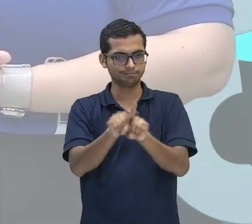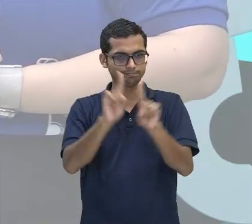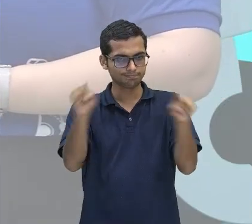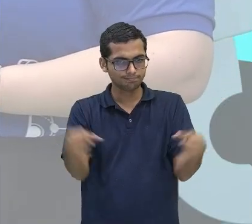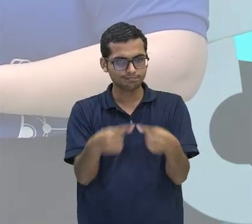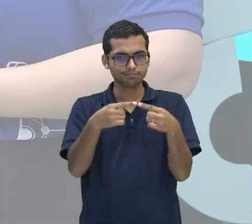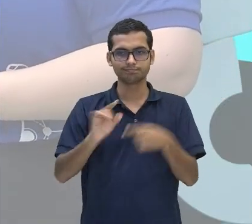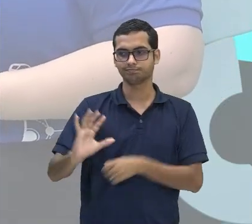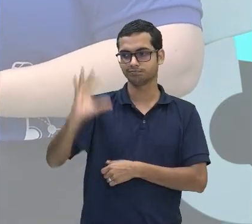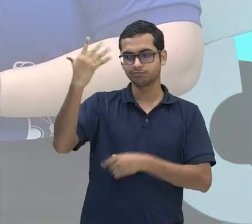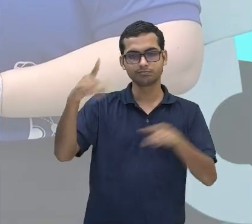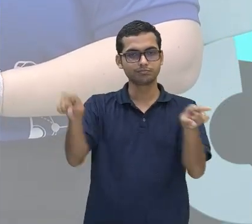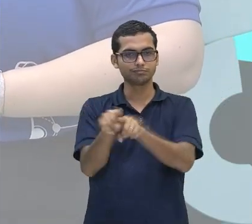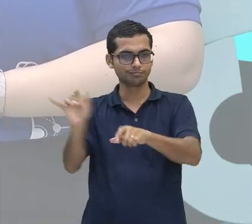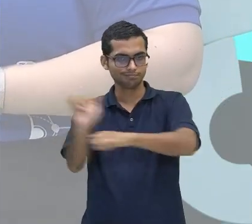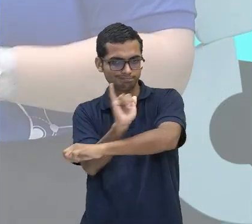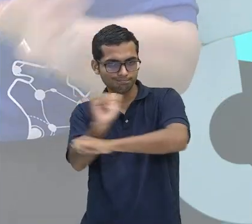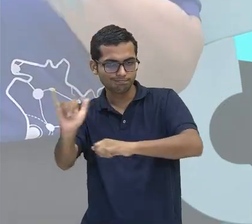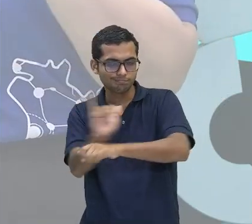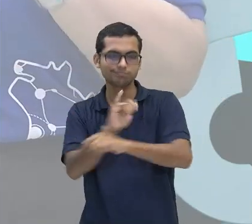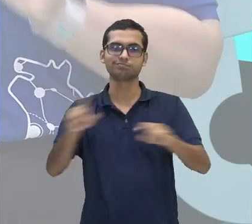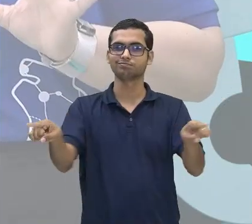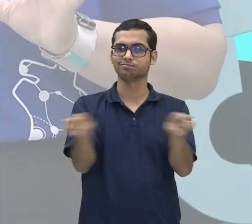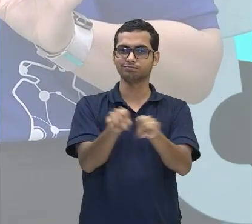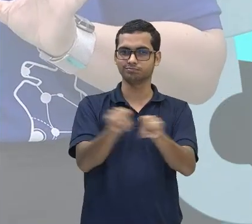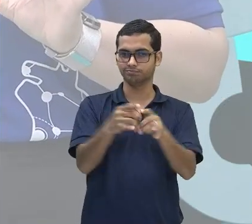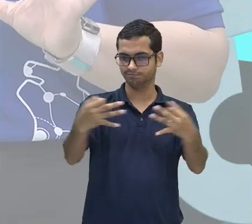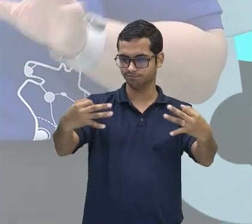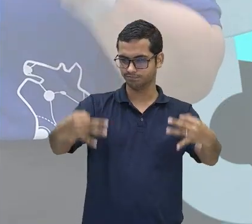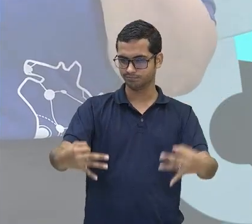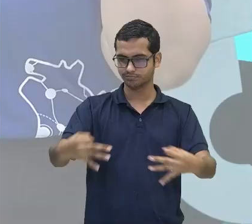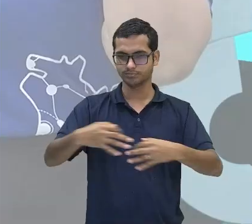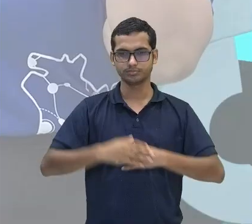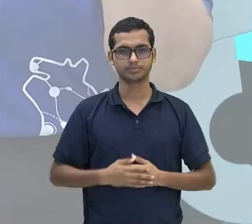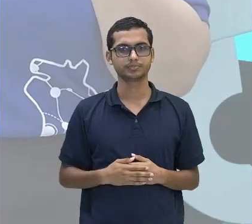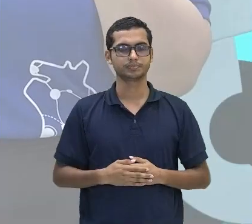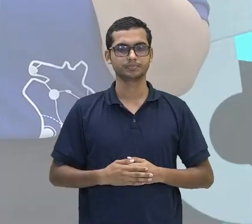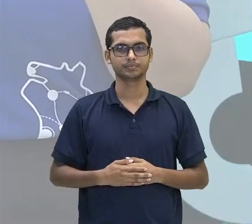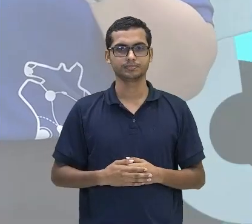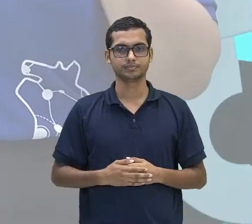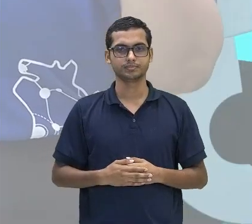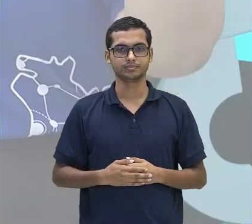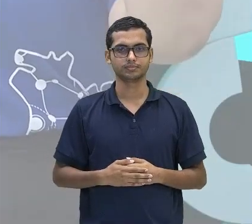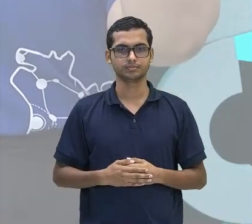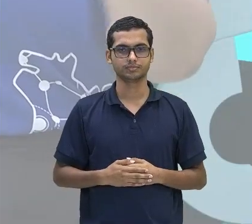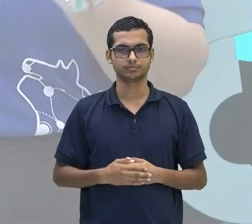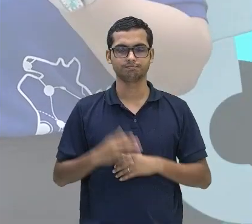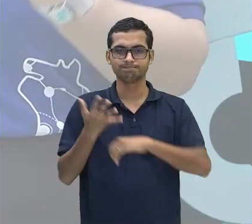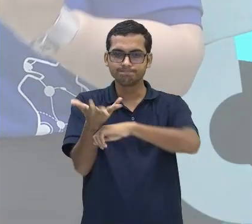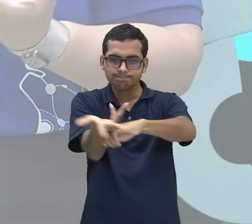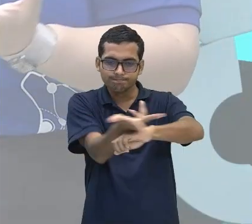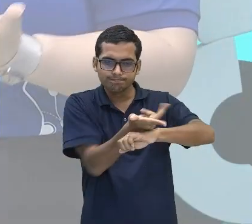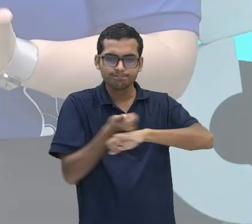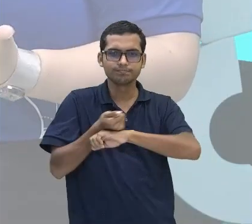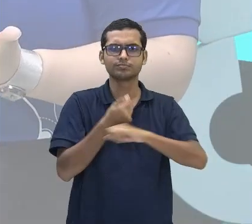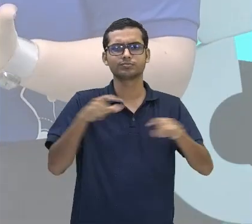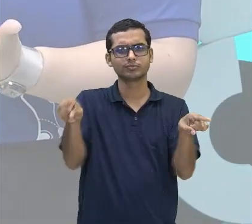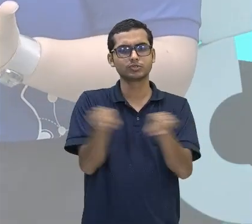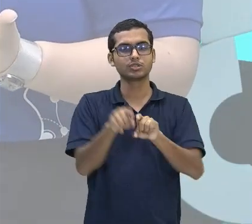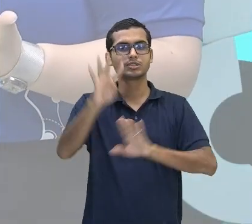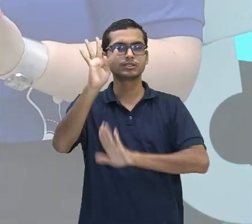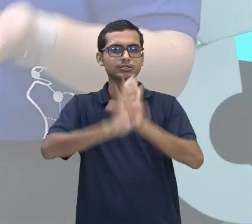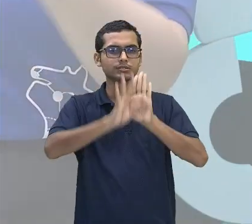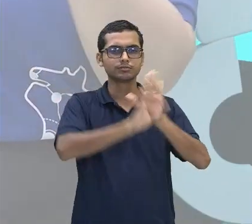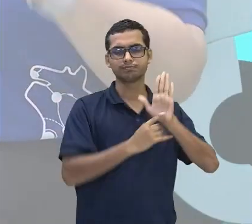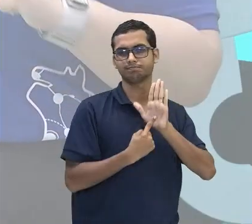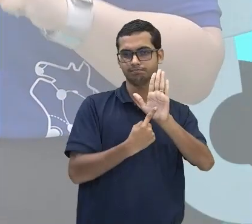assim como a técnica envolvida, correto? Então, falamos bastante de convencimento, de persuasão e de textos que são usados